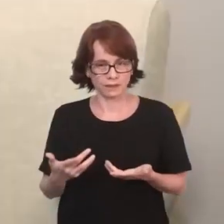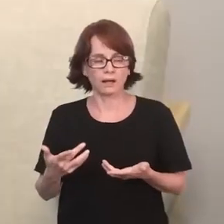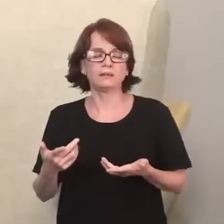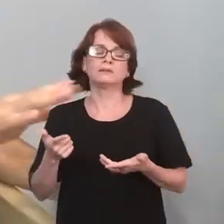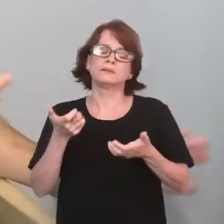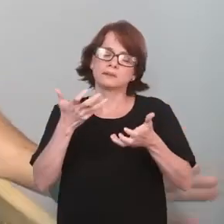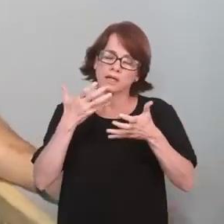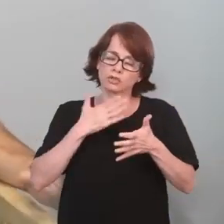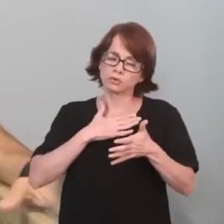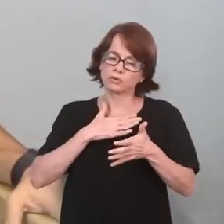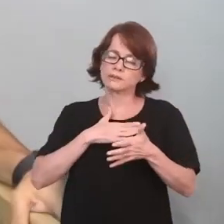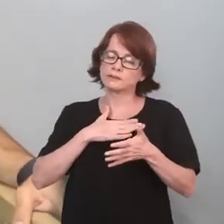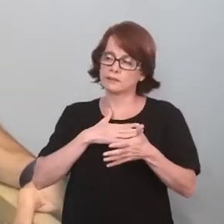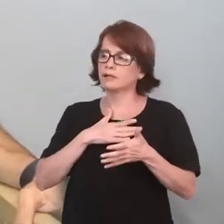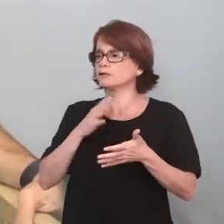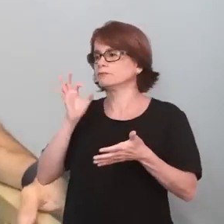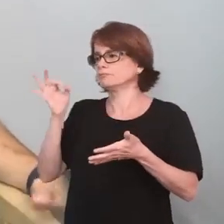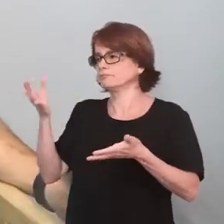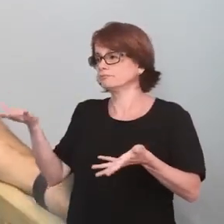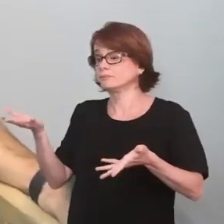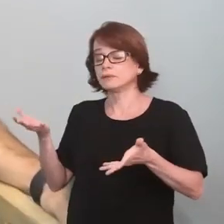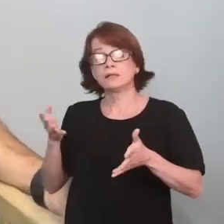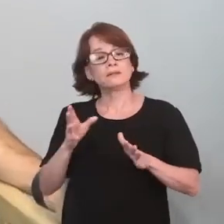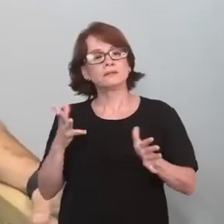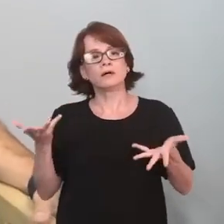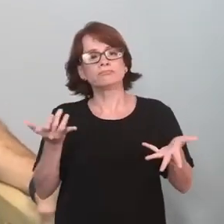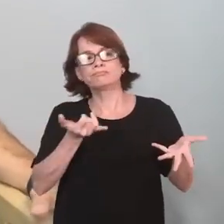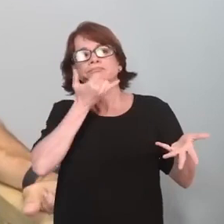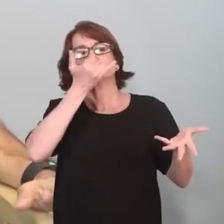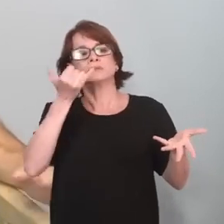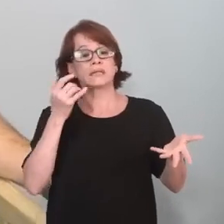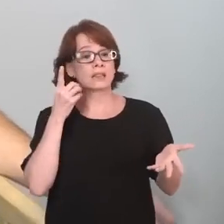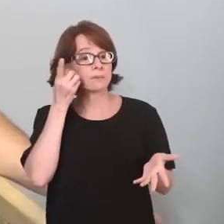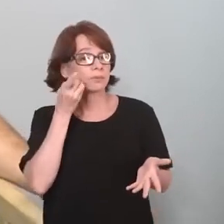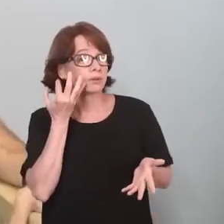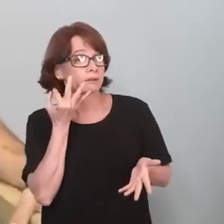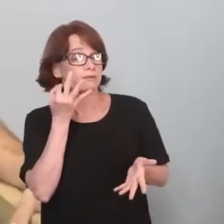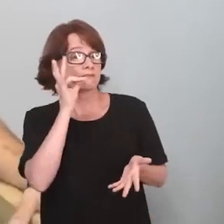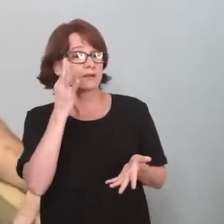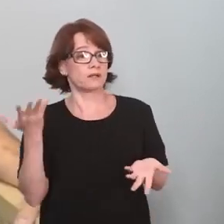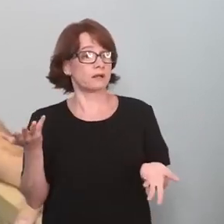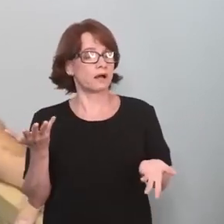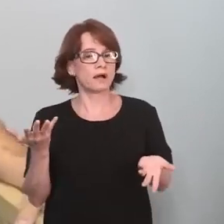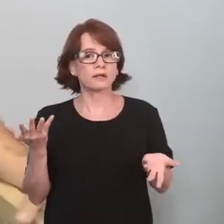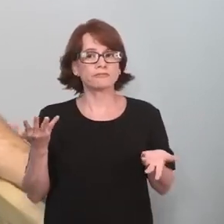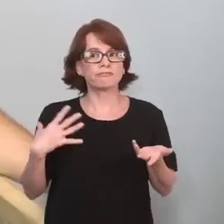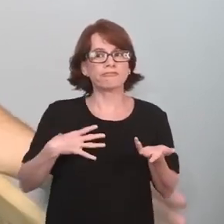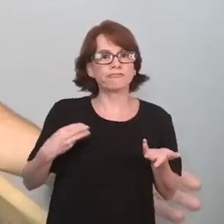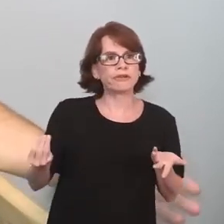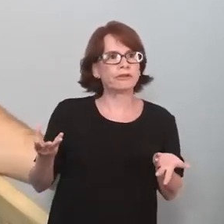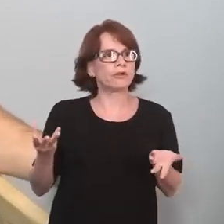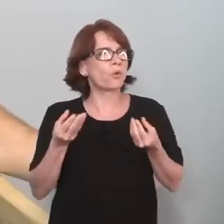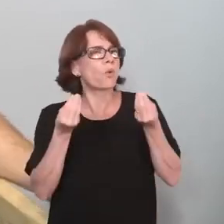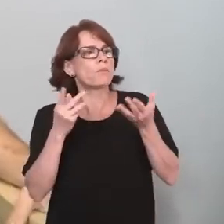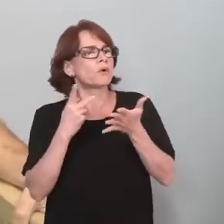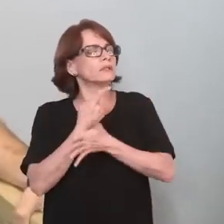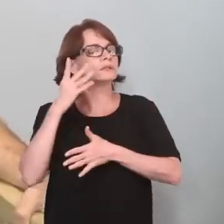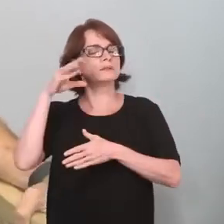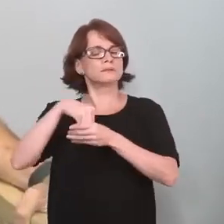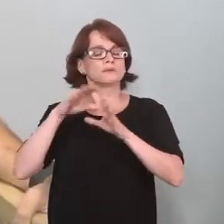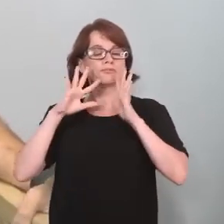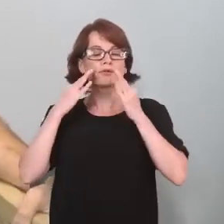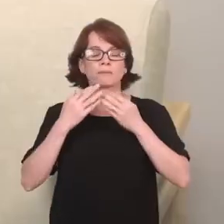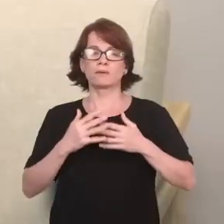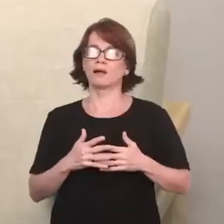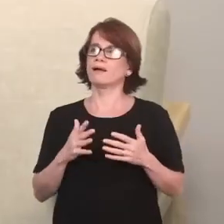vai se aposentar, né? Quer sossego, e aí de repente, deputada federal, os filhos, como é que é isso dentro da